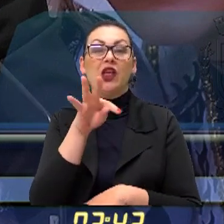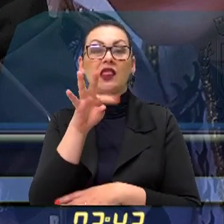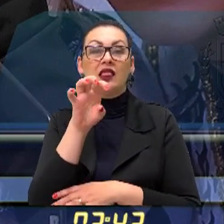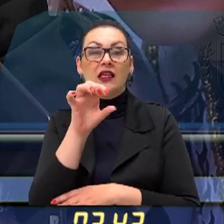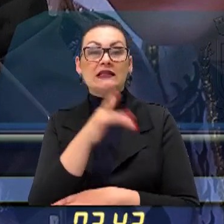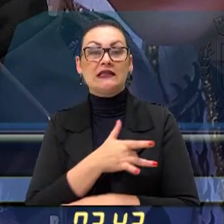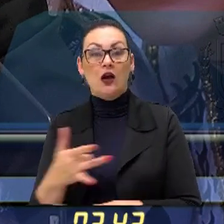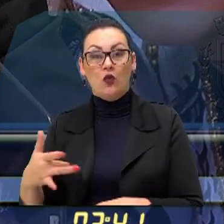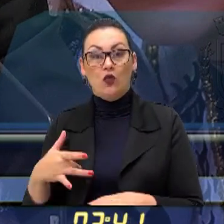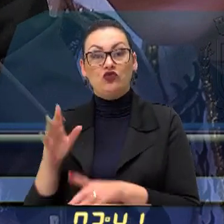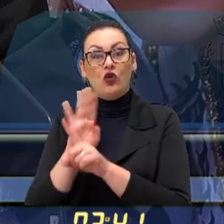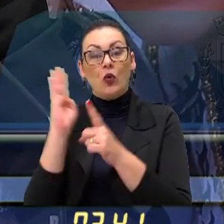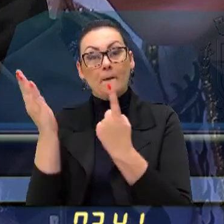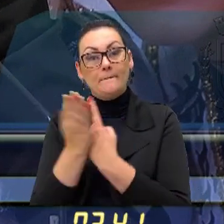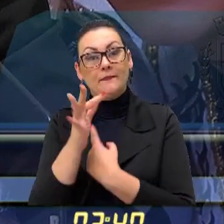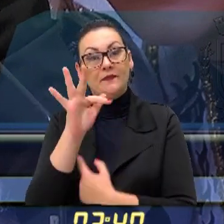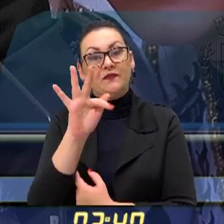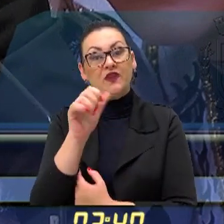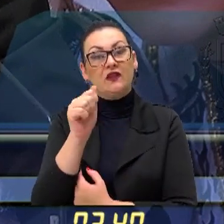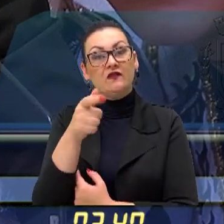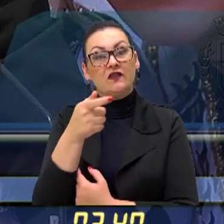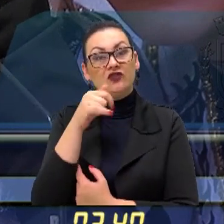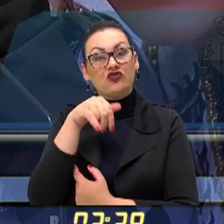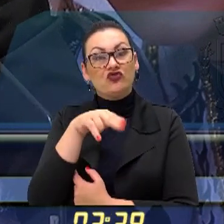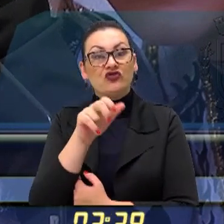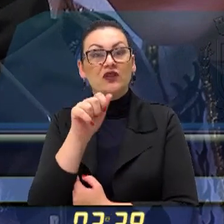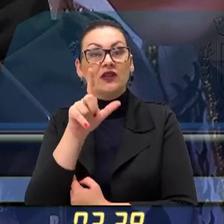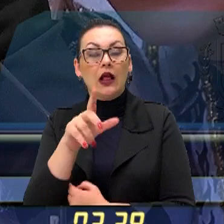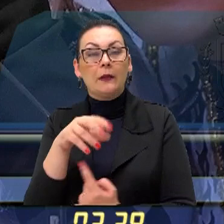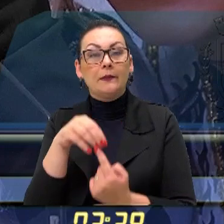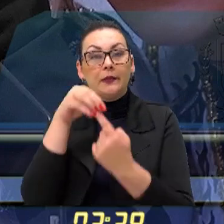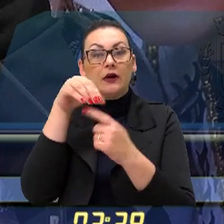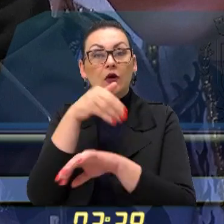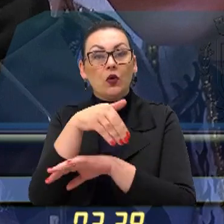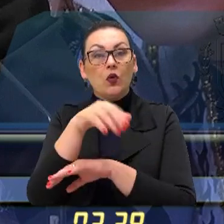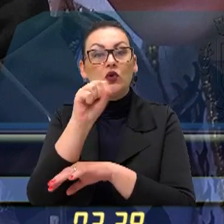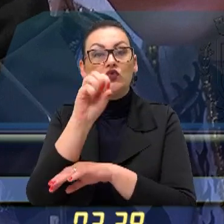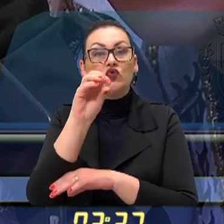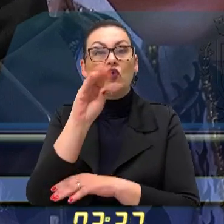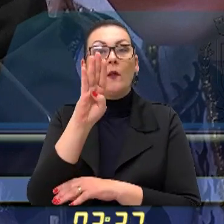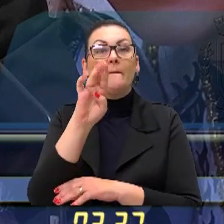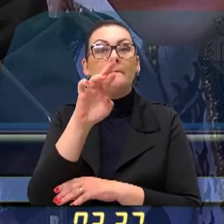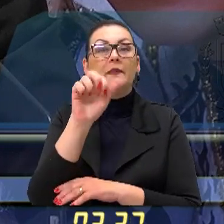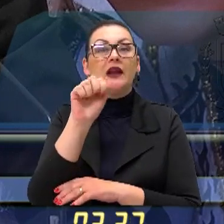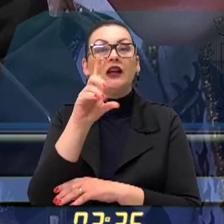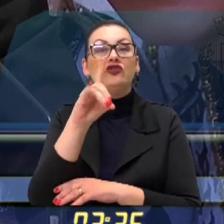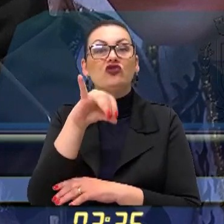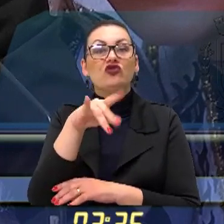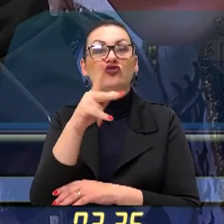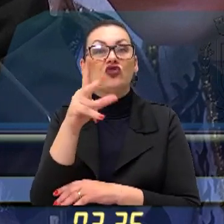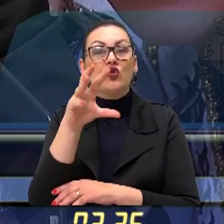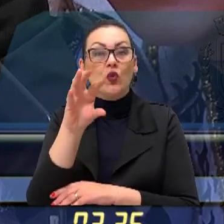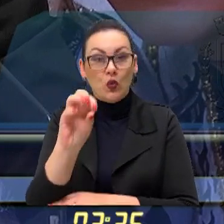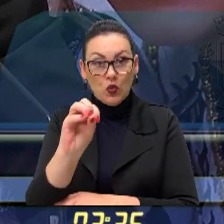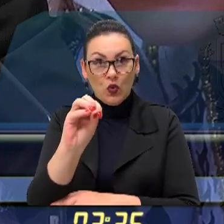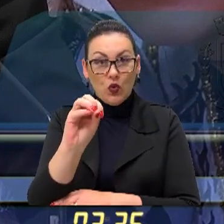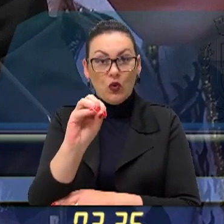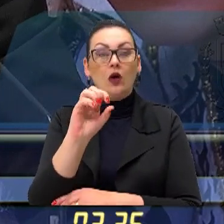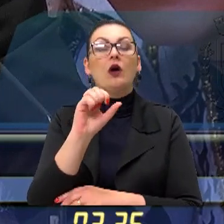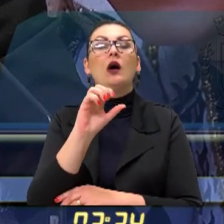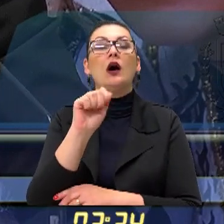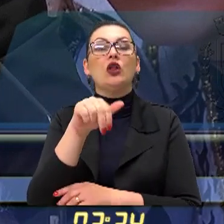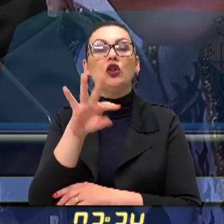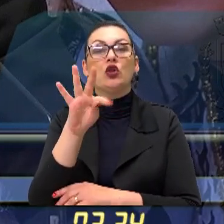Faxinal Menino Deus, principalmente na rua Sobradinho e Antônio Brito Filho, que faz